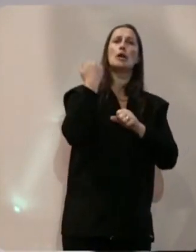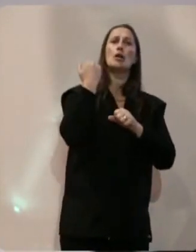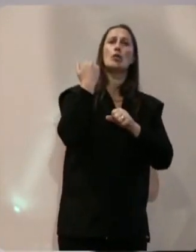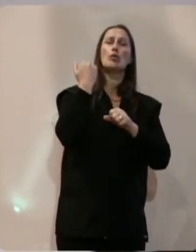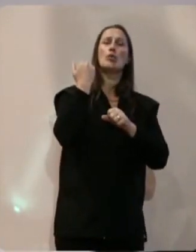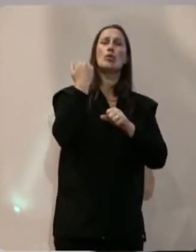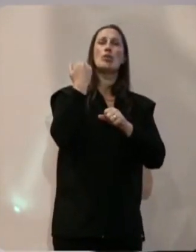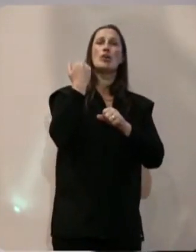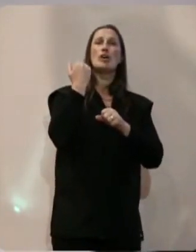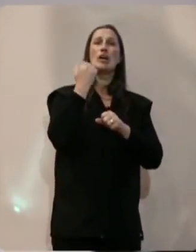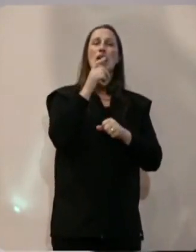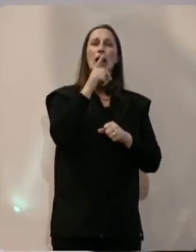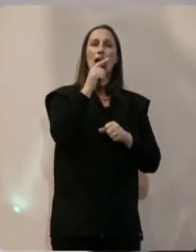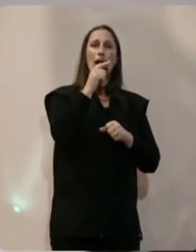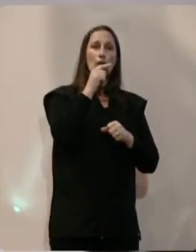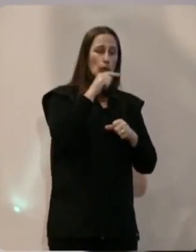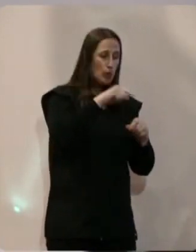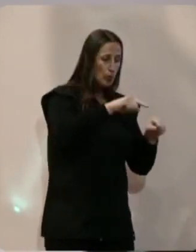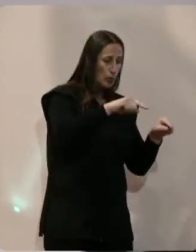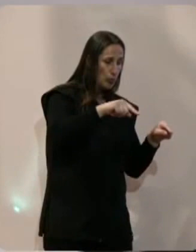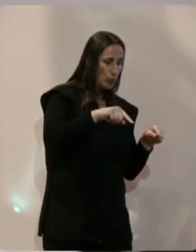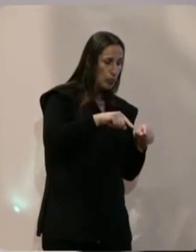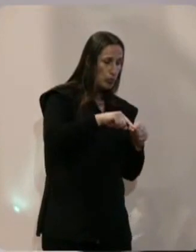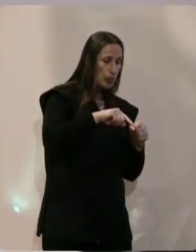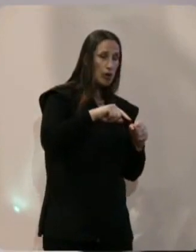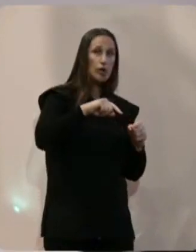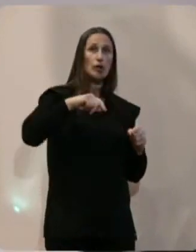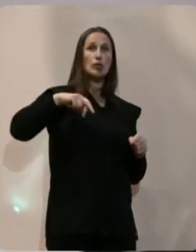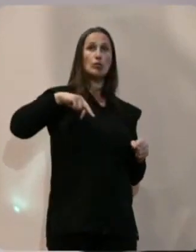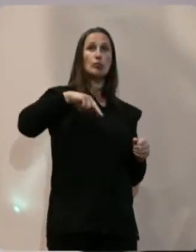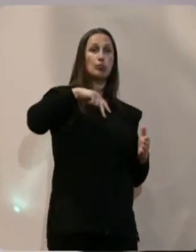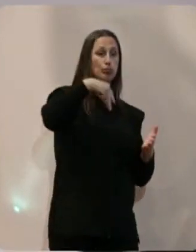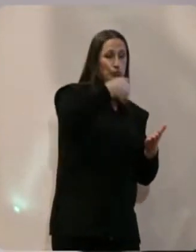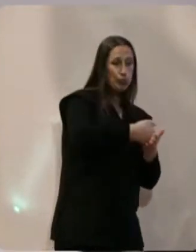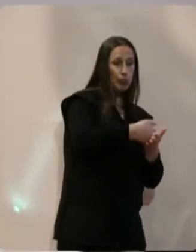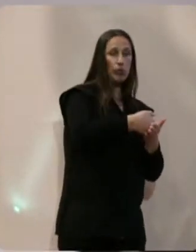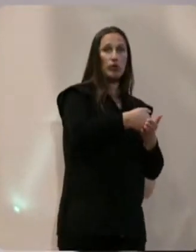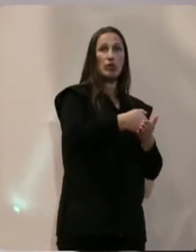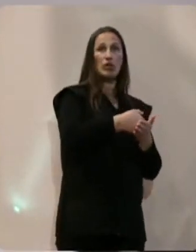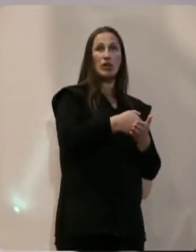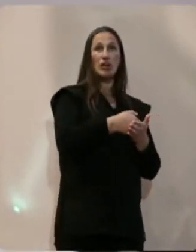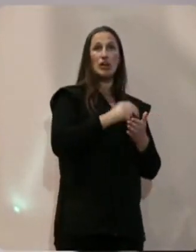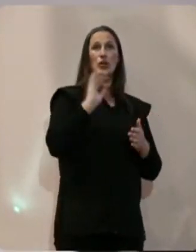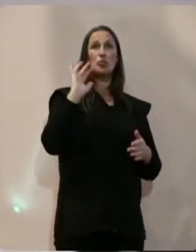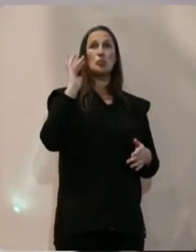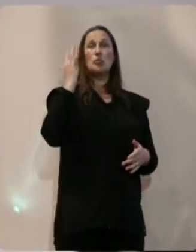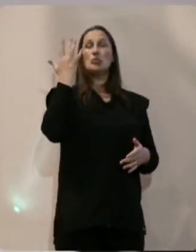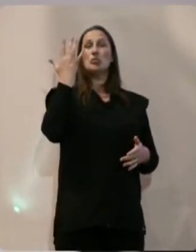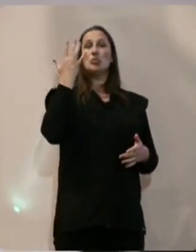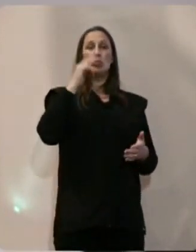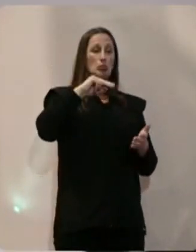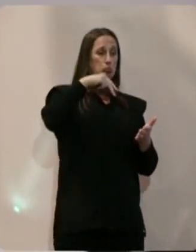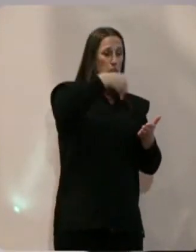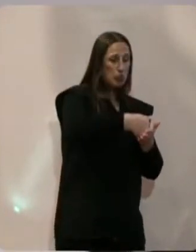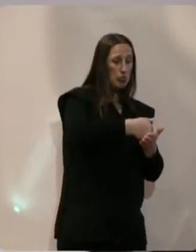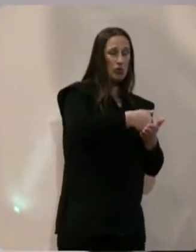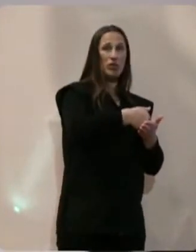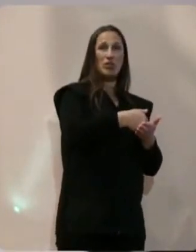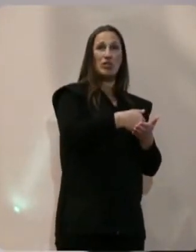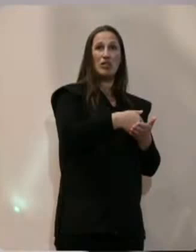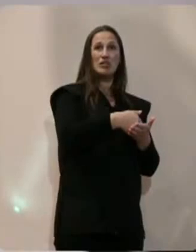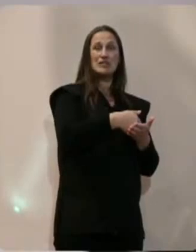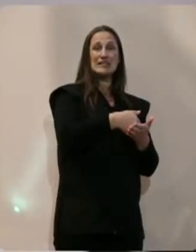numa poça d'água. Ele caiu, teve lá um mal súbito, alguma coisa, só que caiu na poça